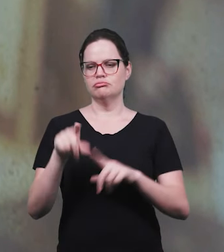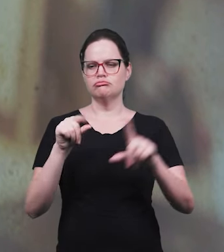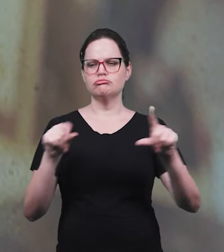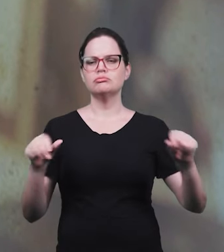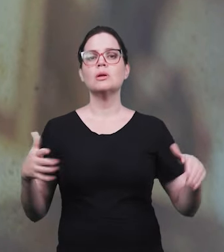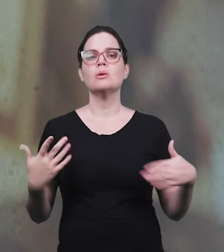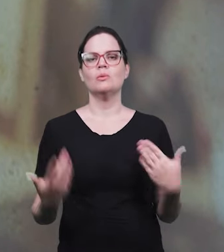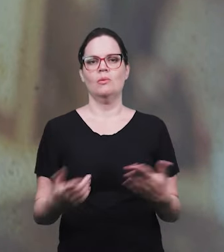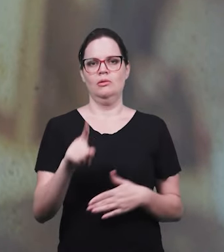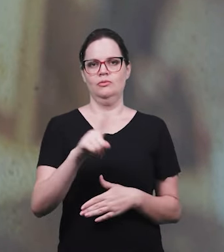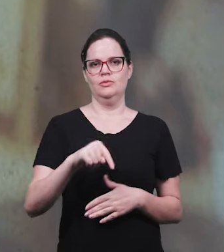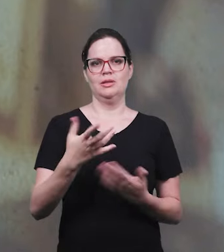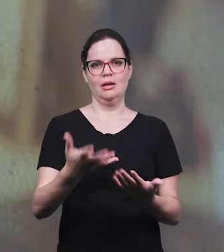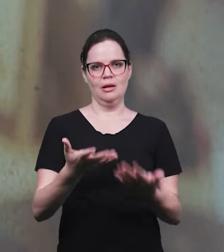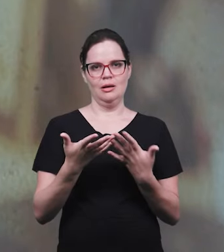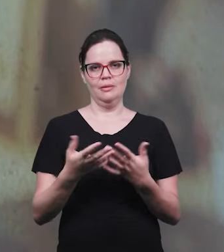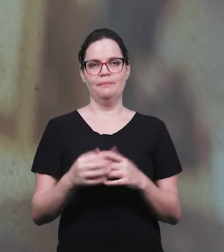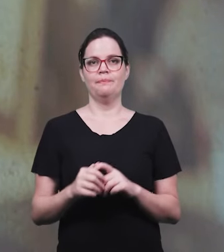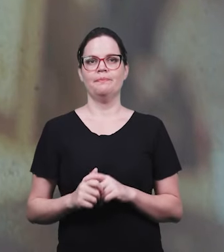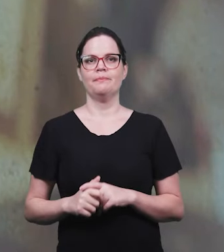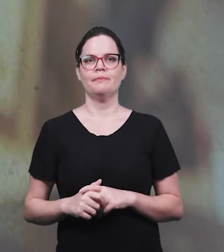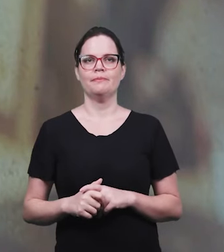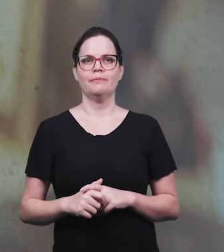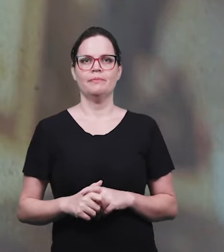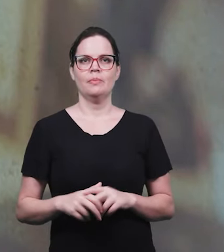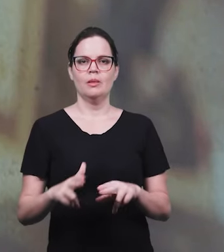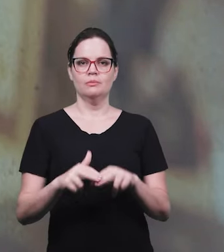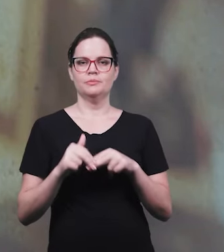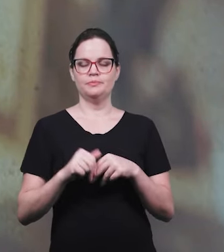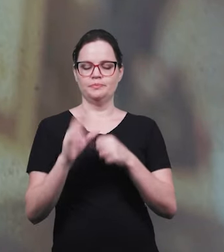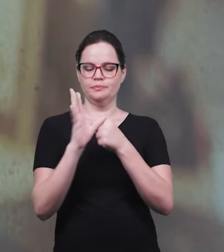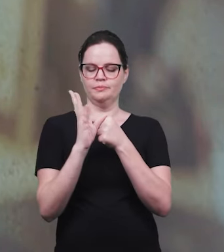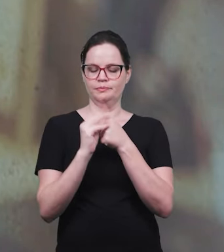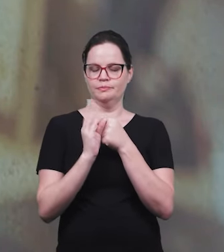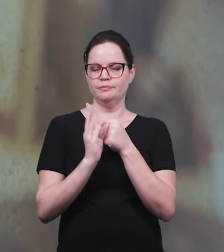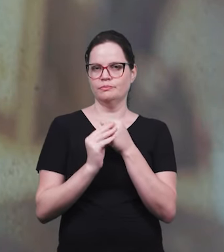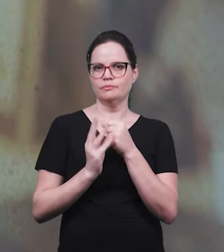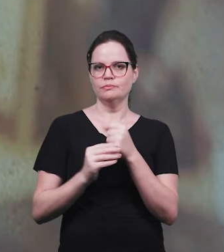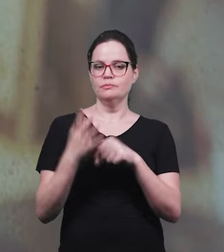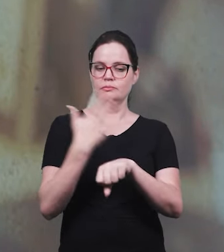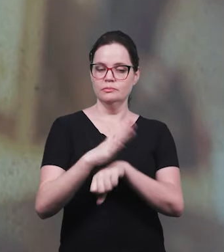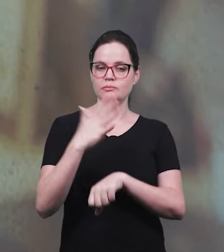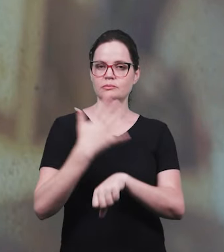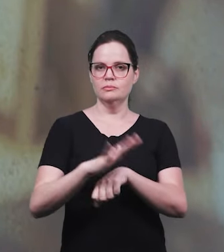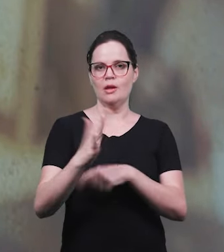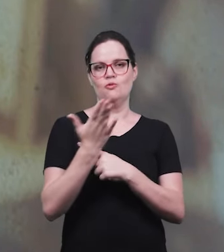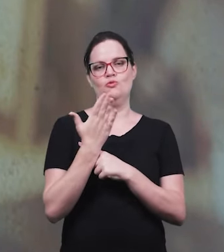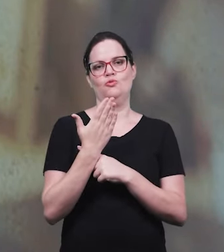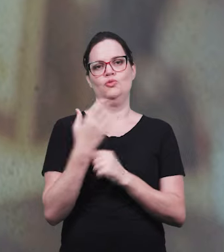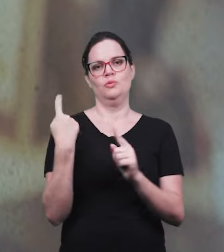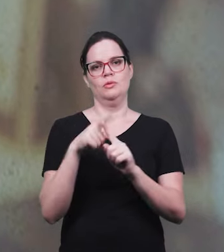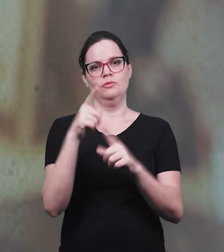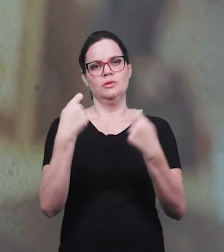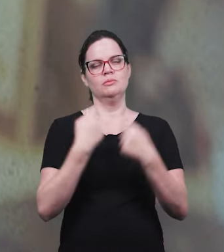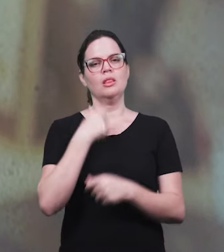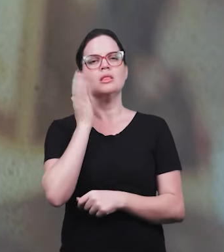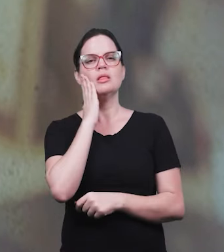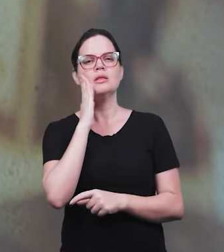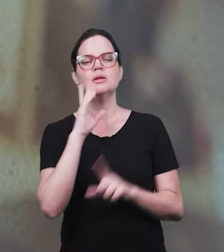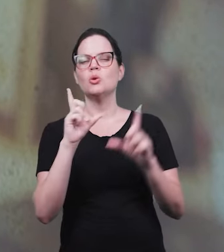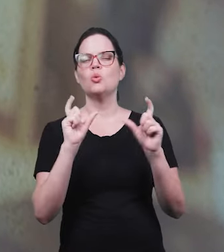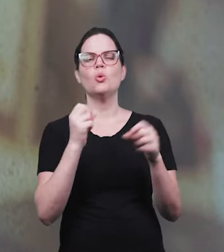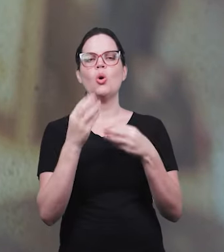área que você tem mais facilidade. E essa segunda etapa, por isso que o conhecimento também prático ajuda, porque você precisa entender qual que é